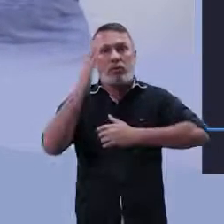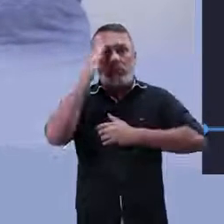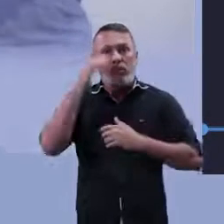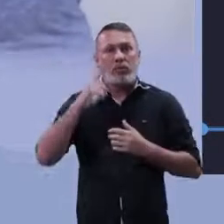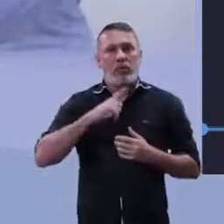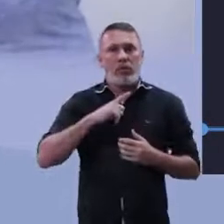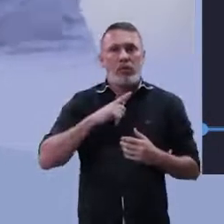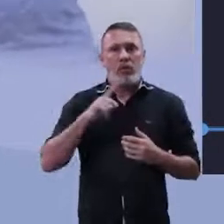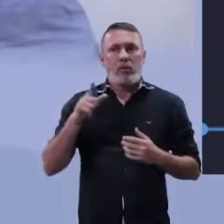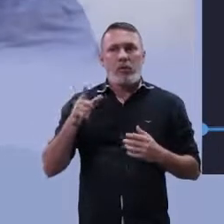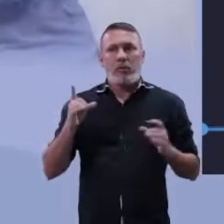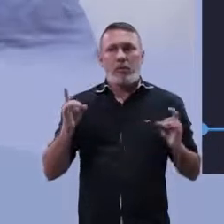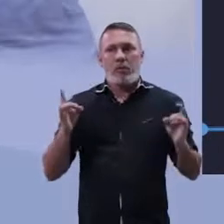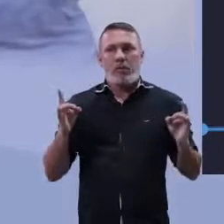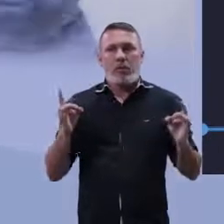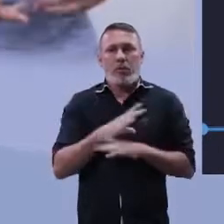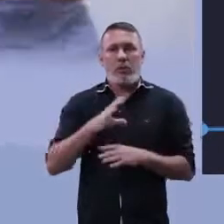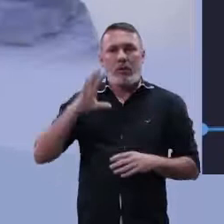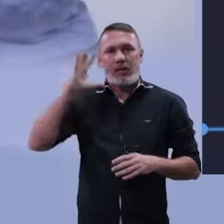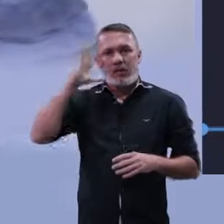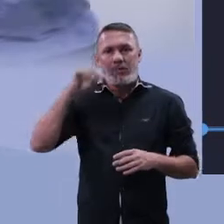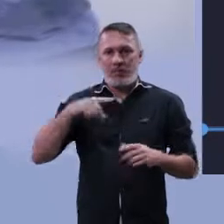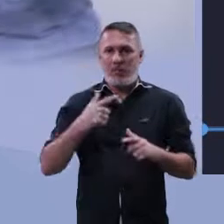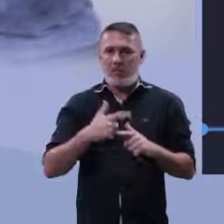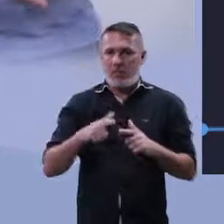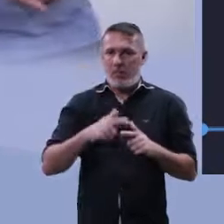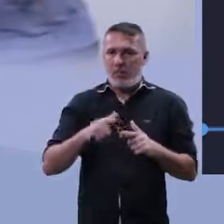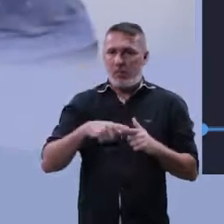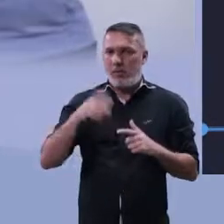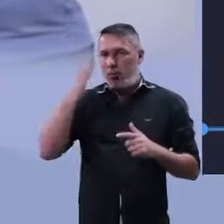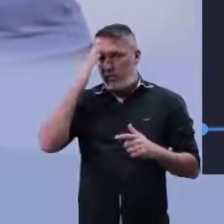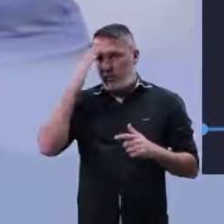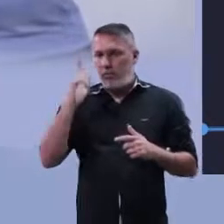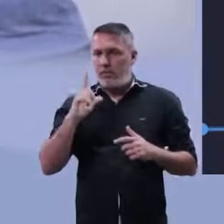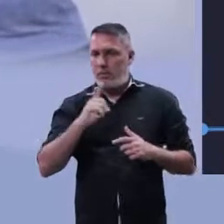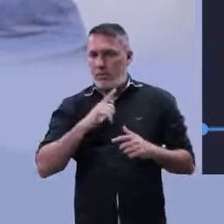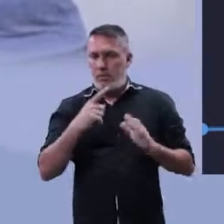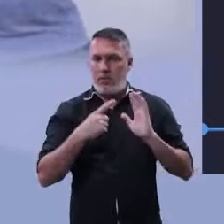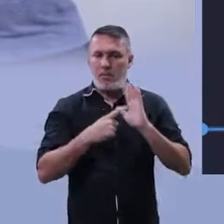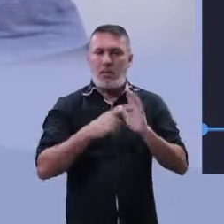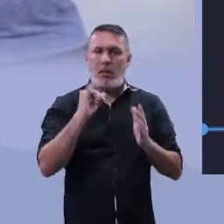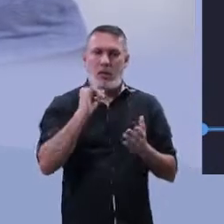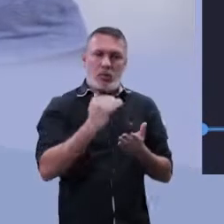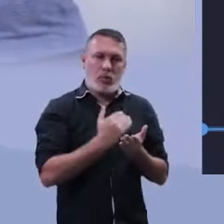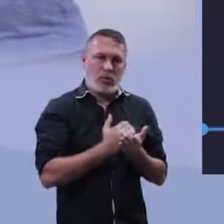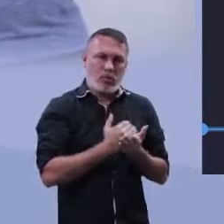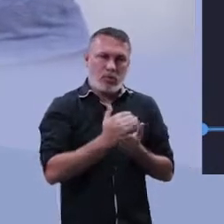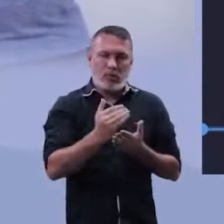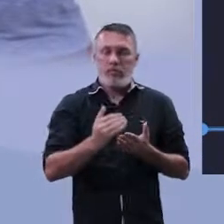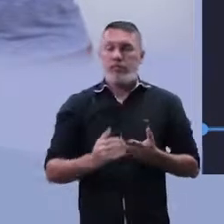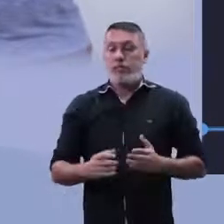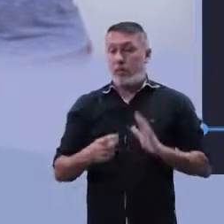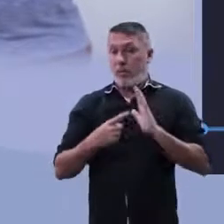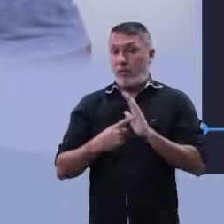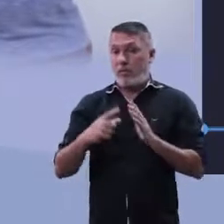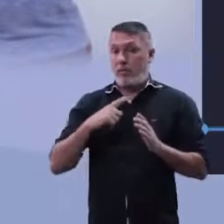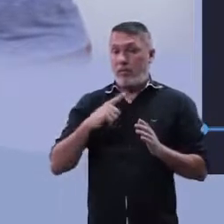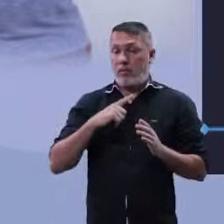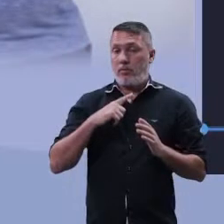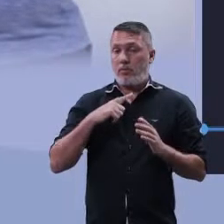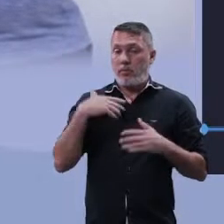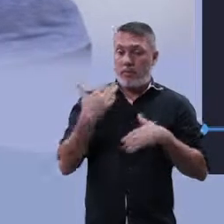resolver, na verdade ele já resolveu parte da problemática. Ele apresentou isso na introdução, elementou isso